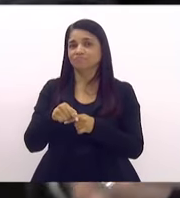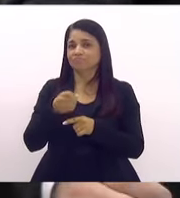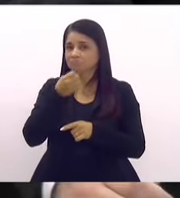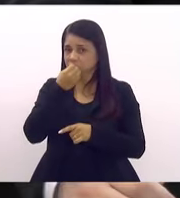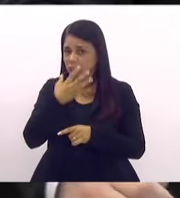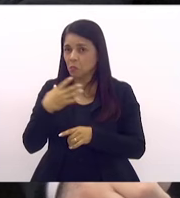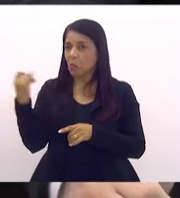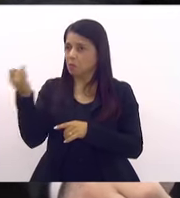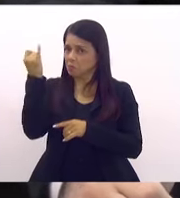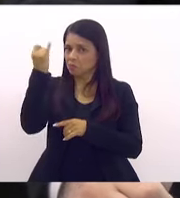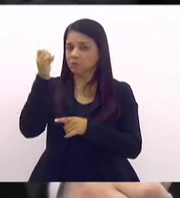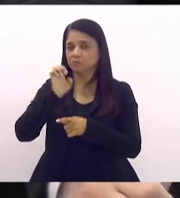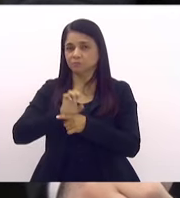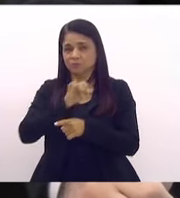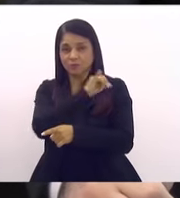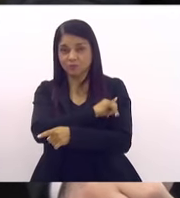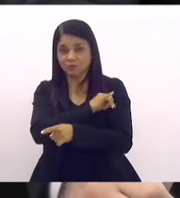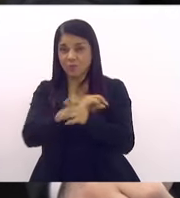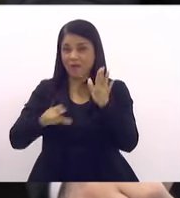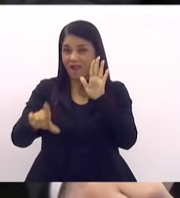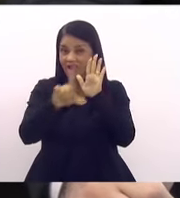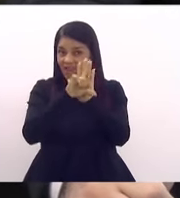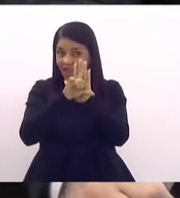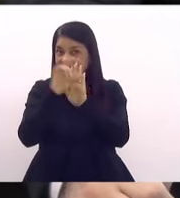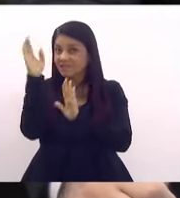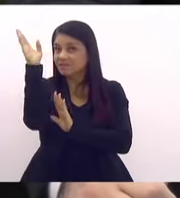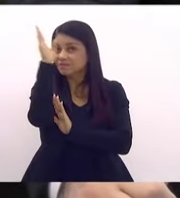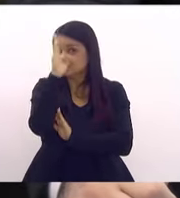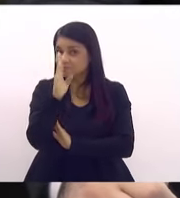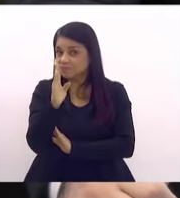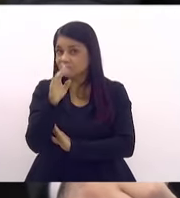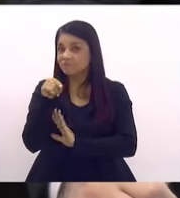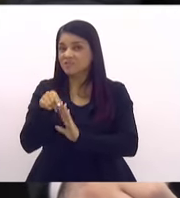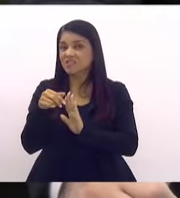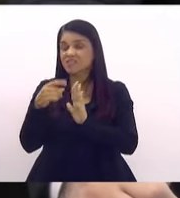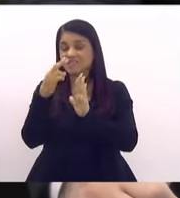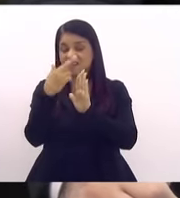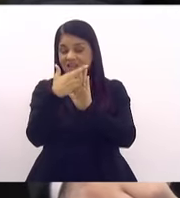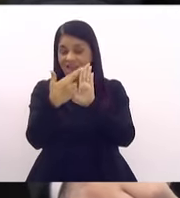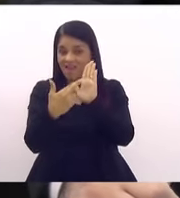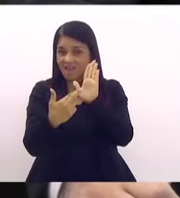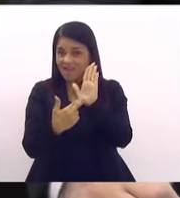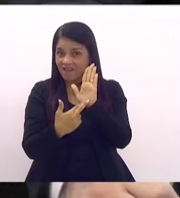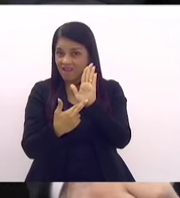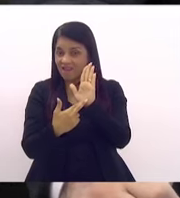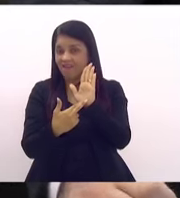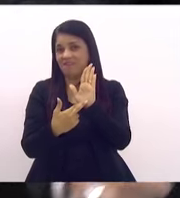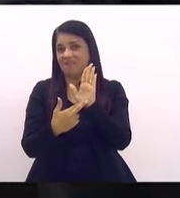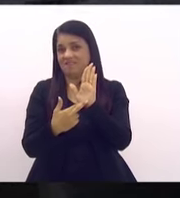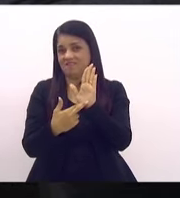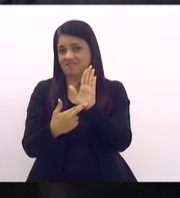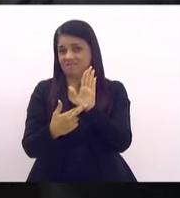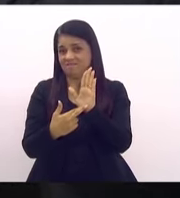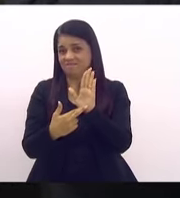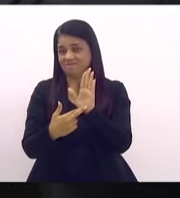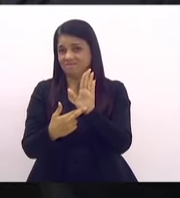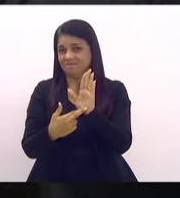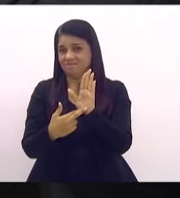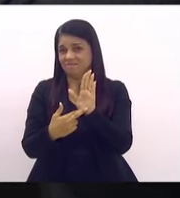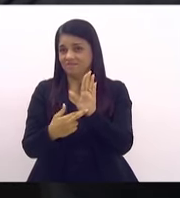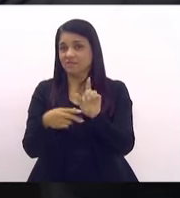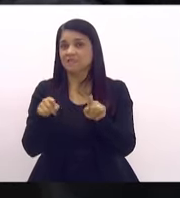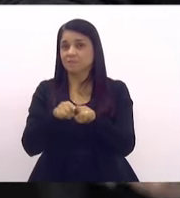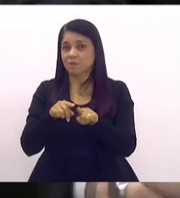de Janeiro. Nós temos uma lei nacional que ela dita critérios e normas, não é, e estabelecer essa